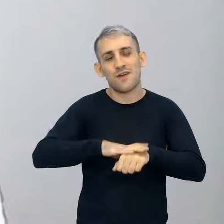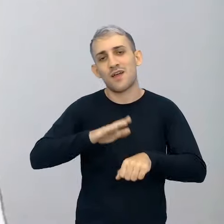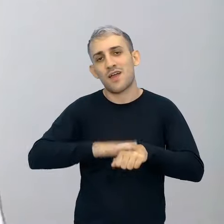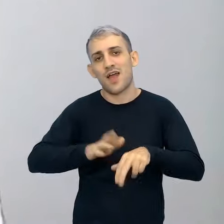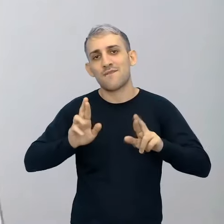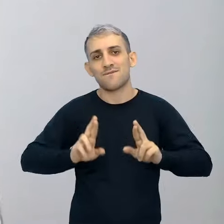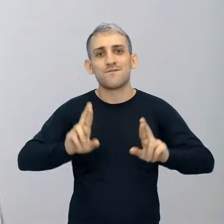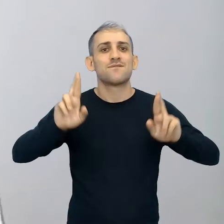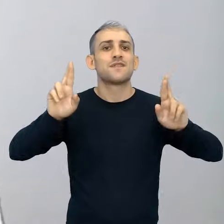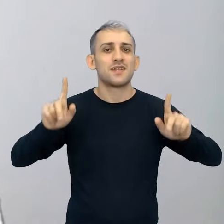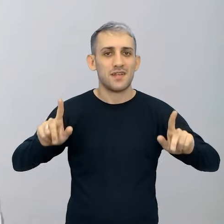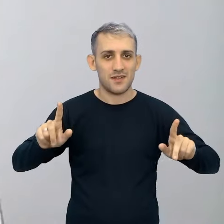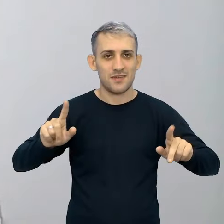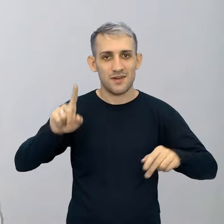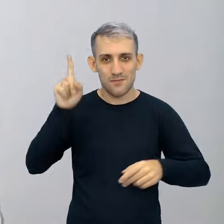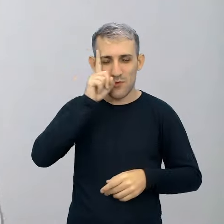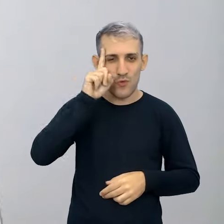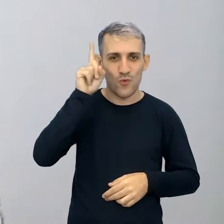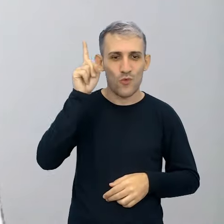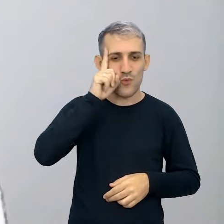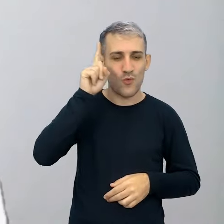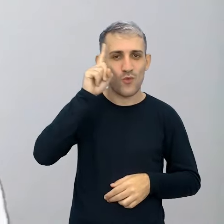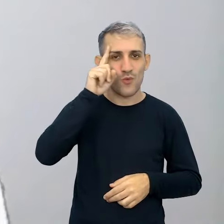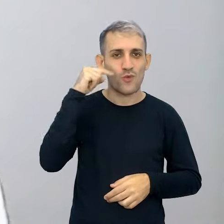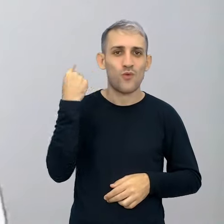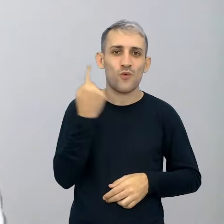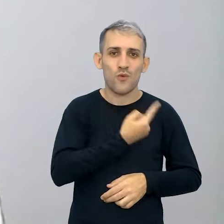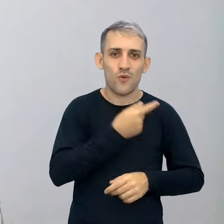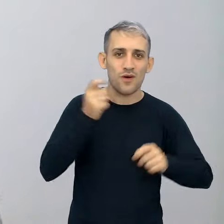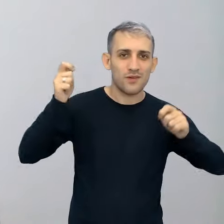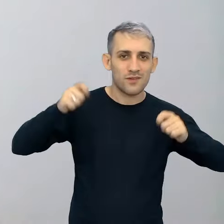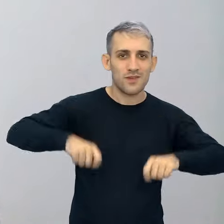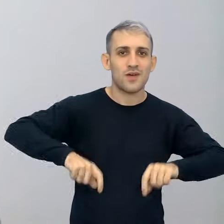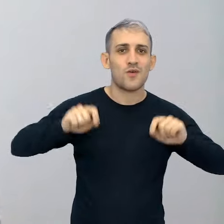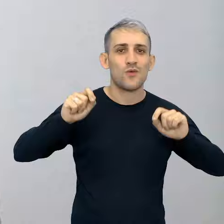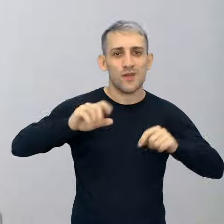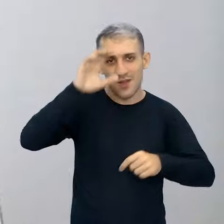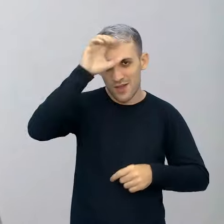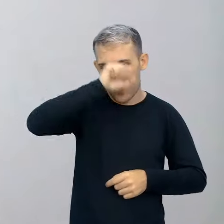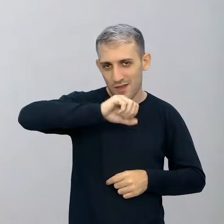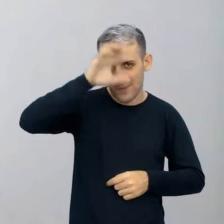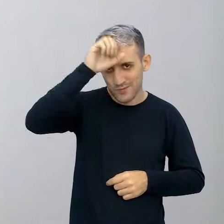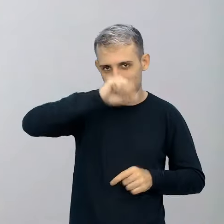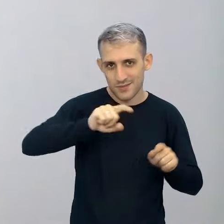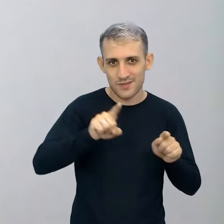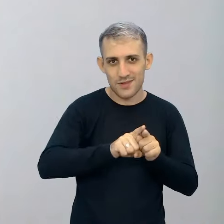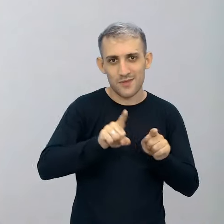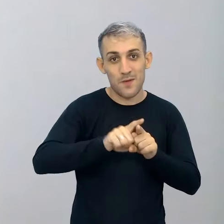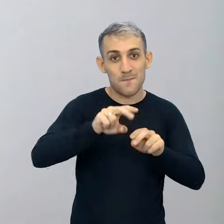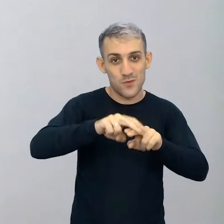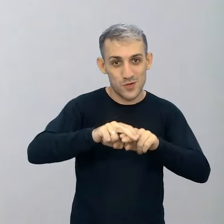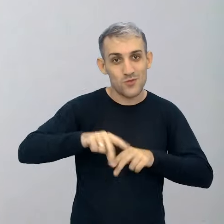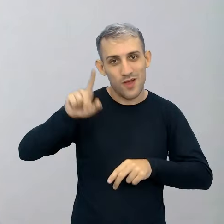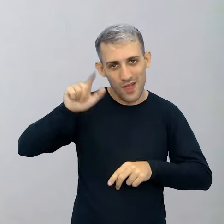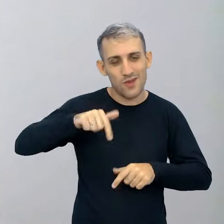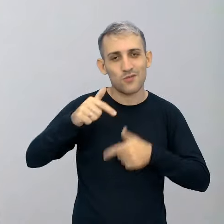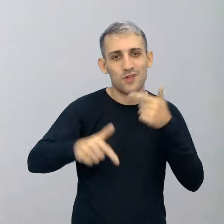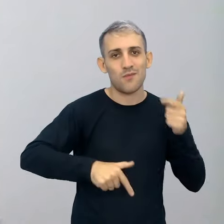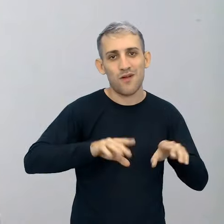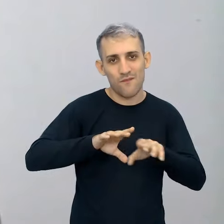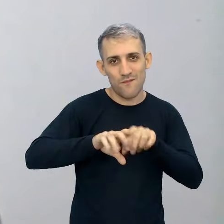diferença dia a dia para que possamos nos colocar na condição de aprendizes por isso é o trabalho formativo